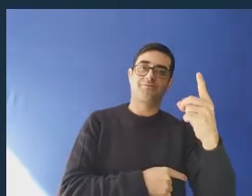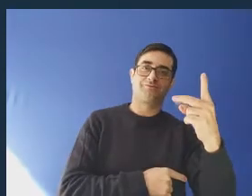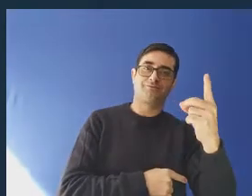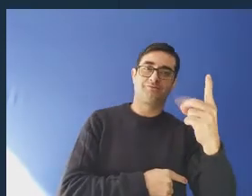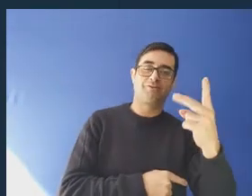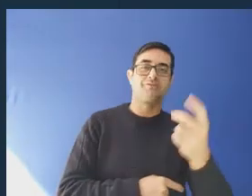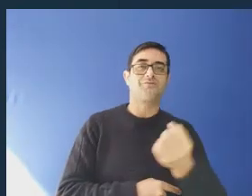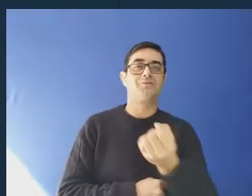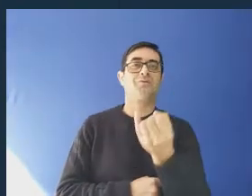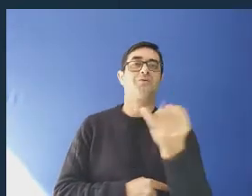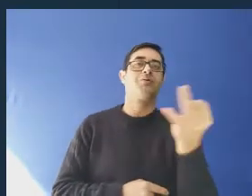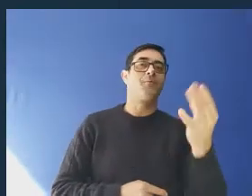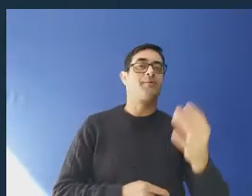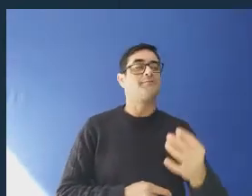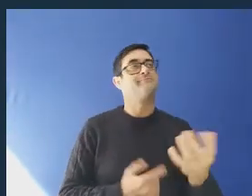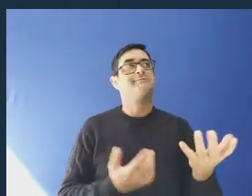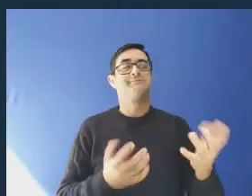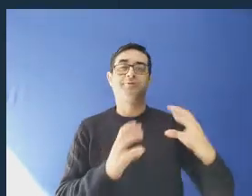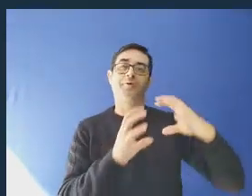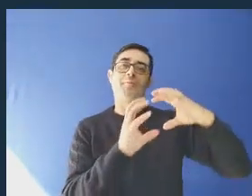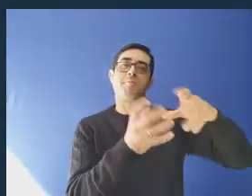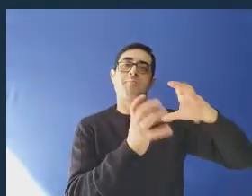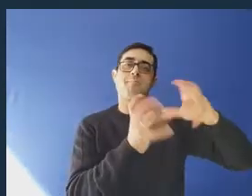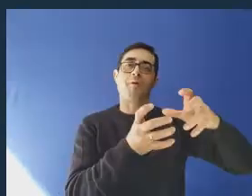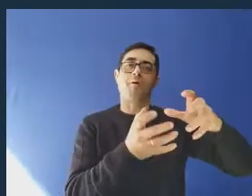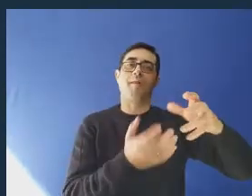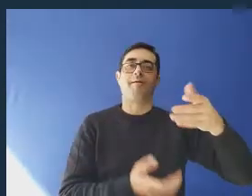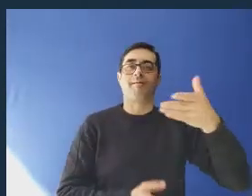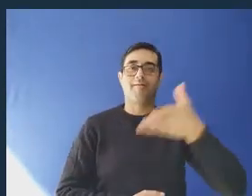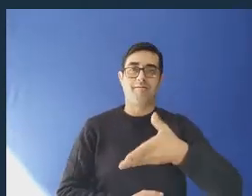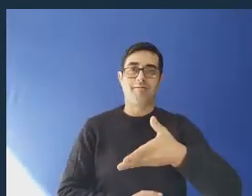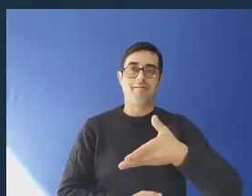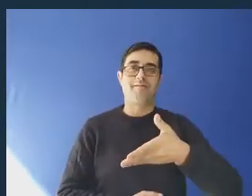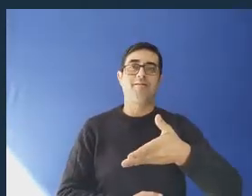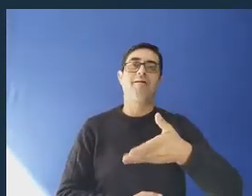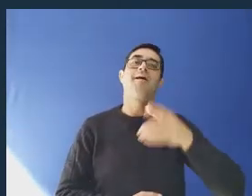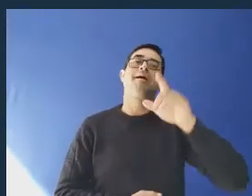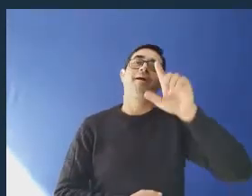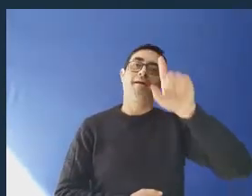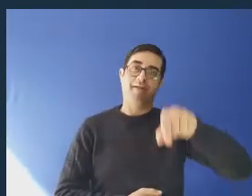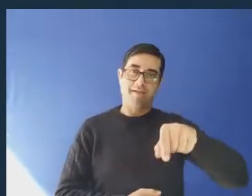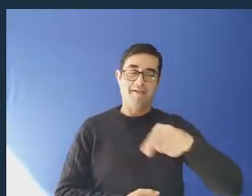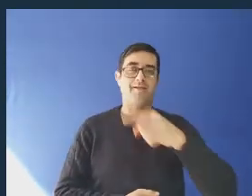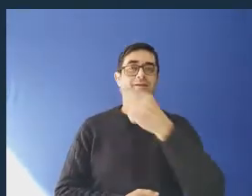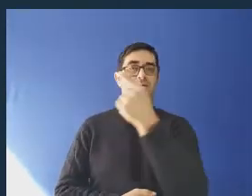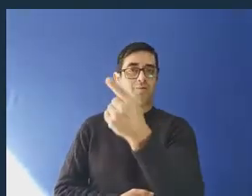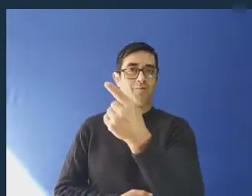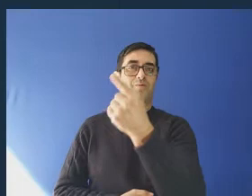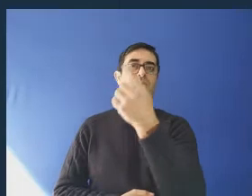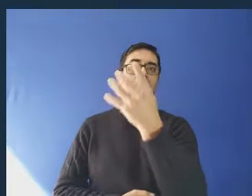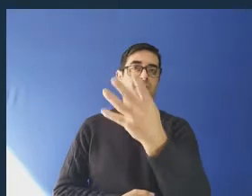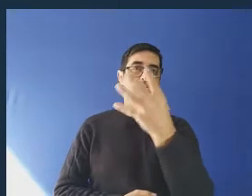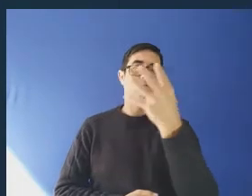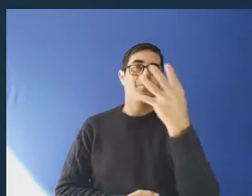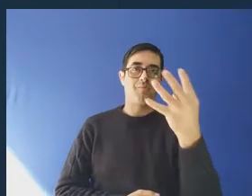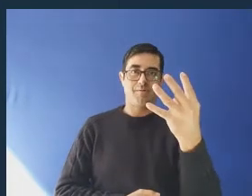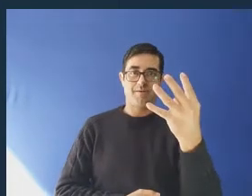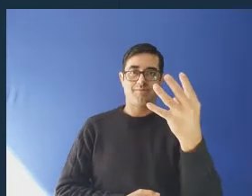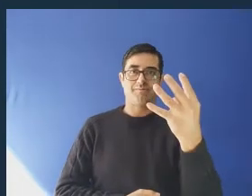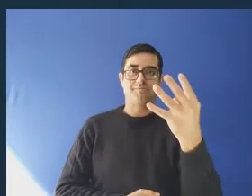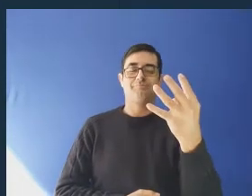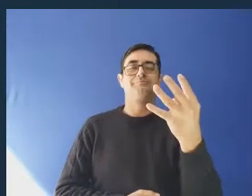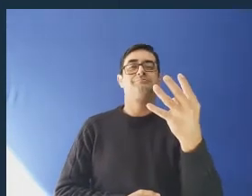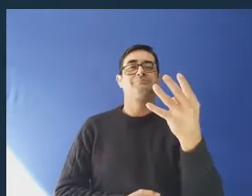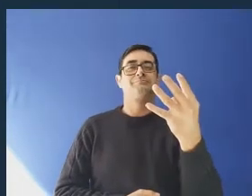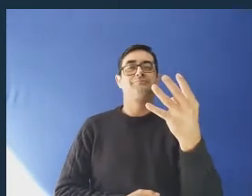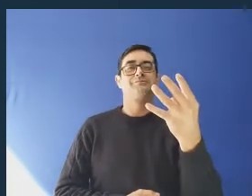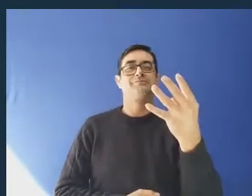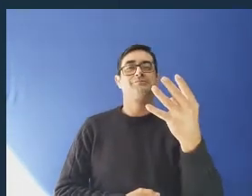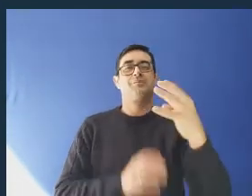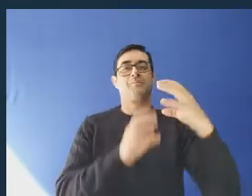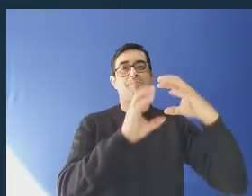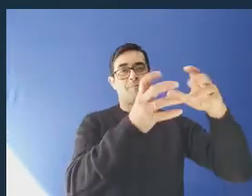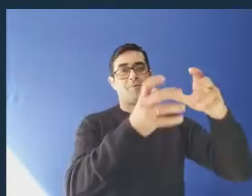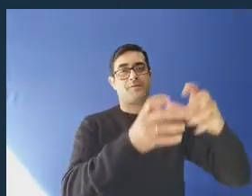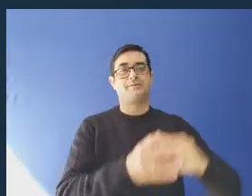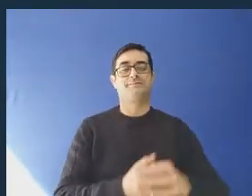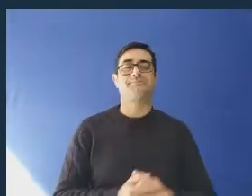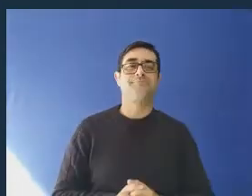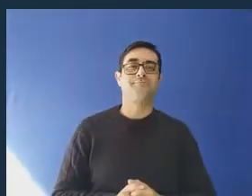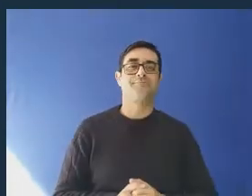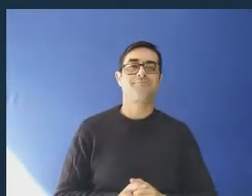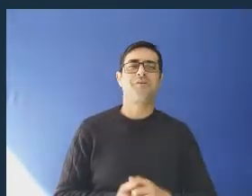12 dúzias. Então, qual é a quantidade de bolas em uma grosa de bolas? São 144